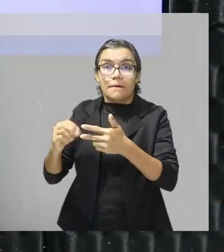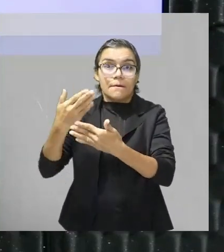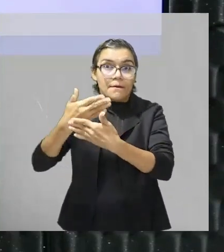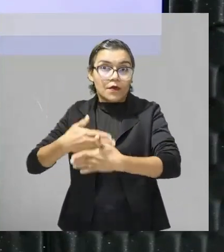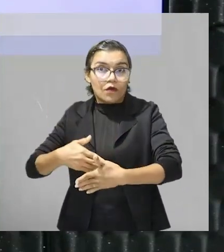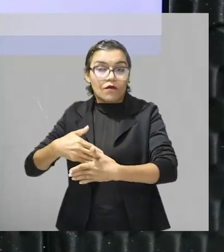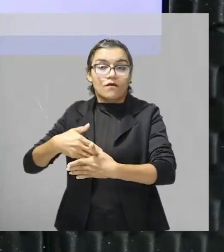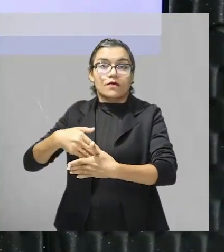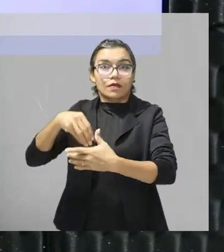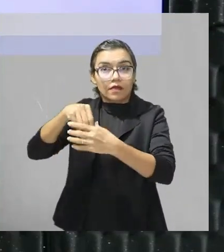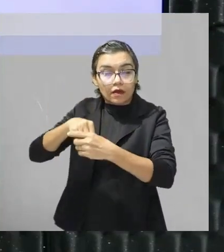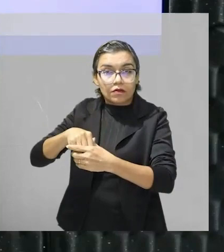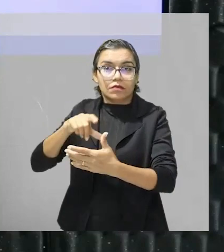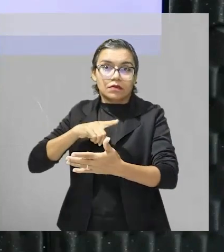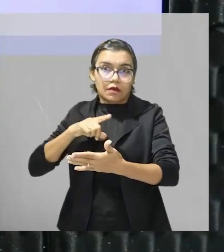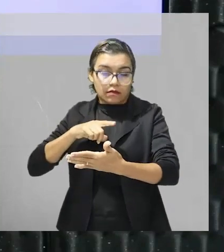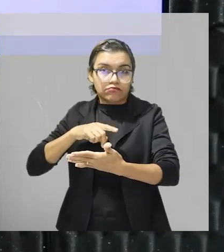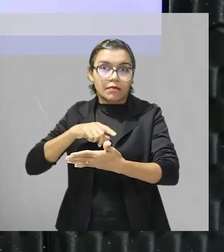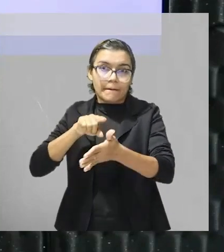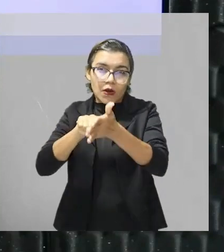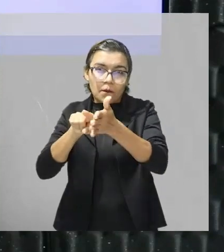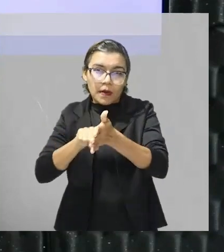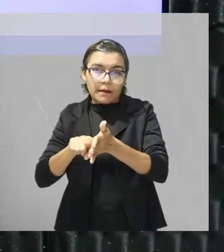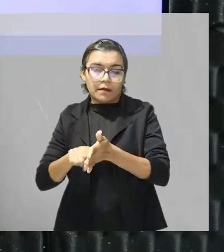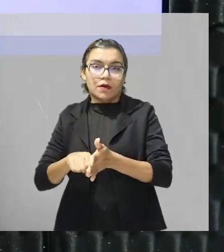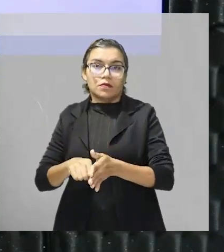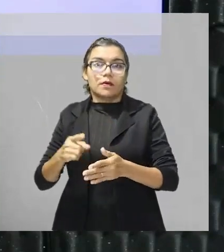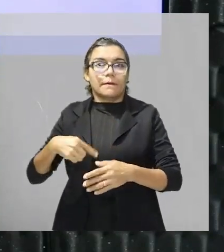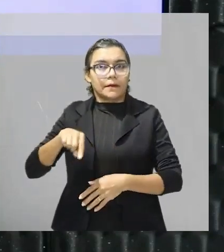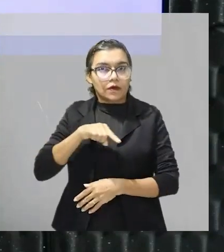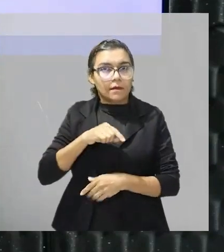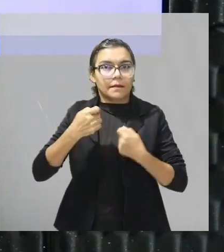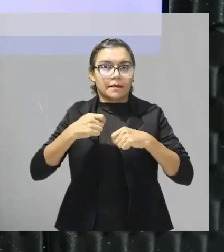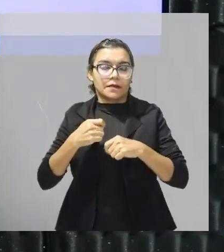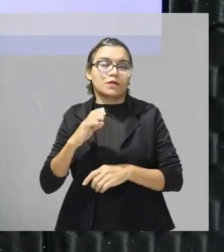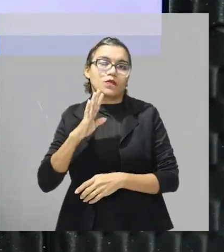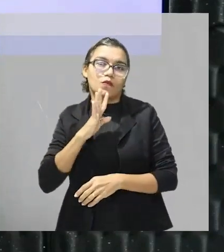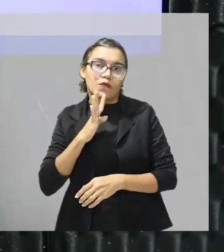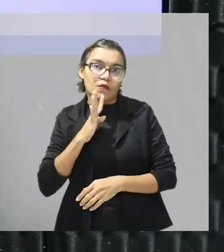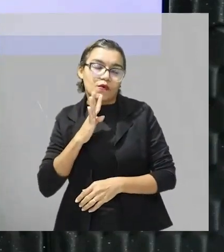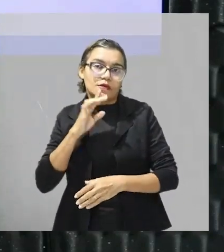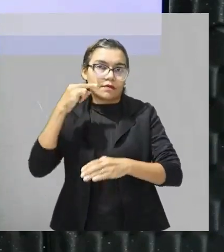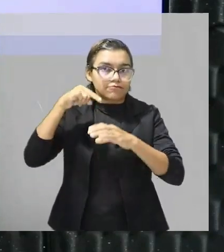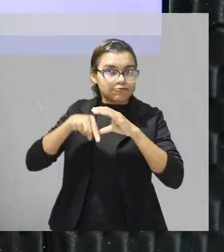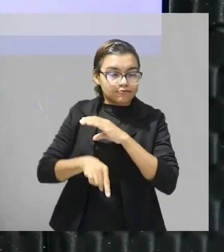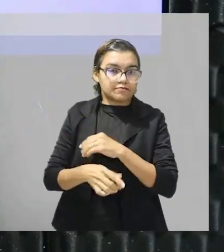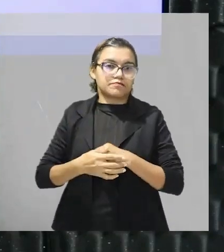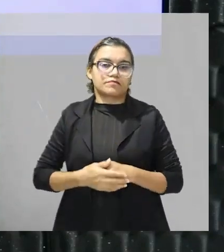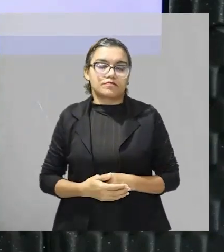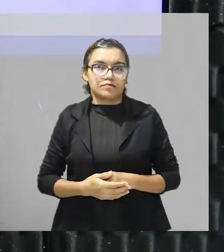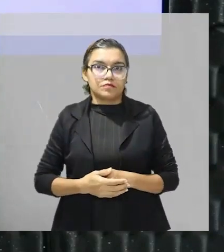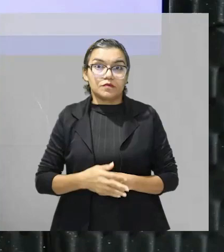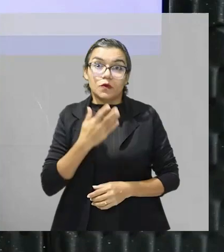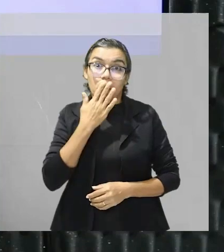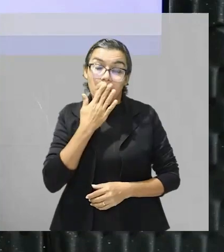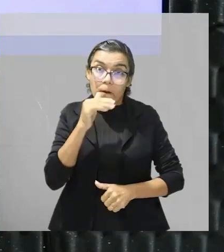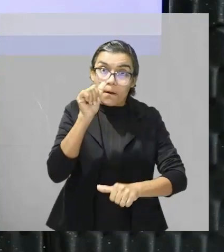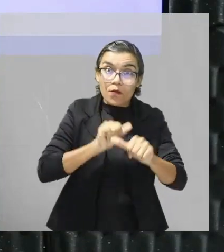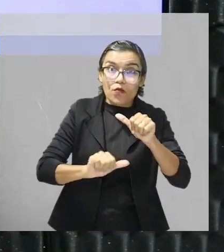preciso conhecer a fundo esse modelo atômico continuando essa mudança de cor pode